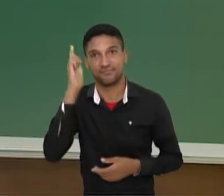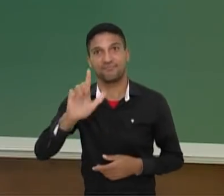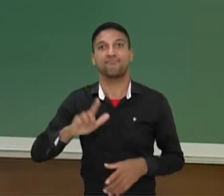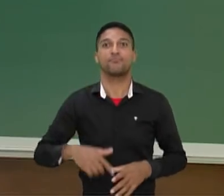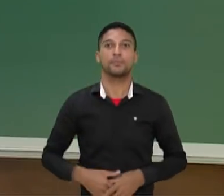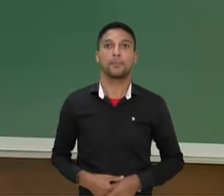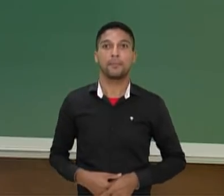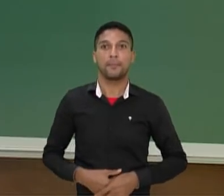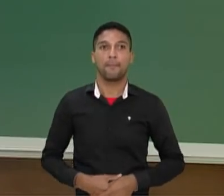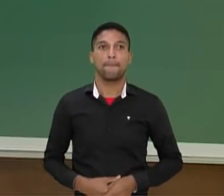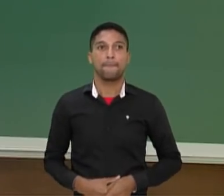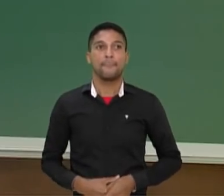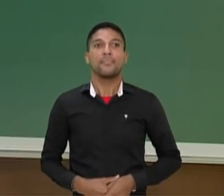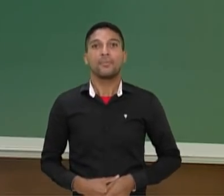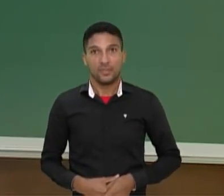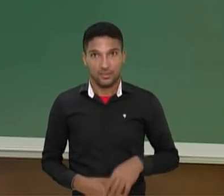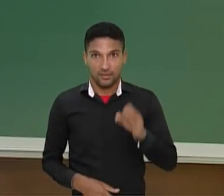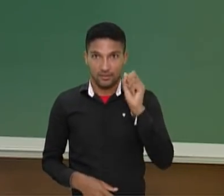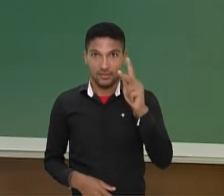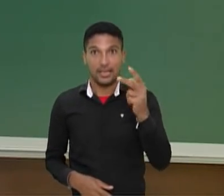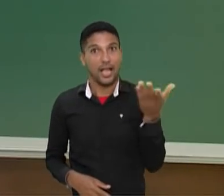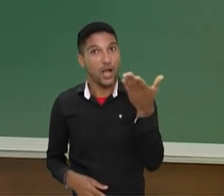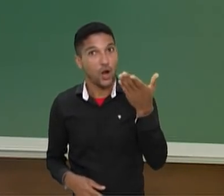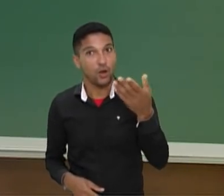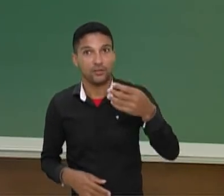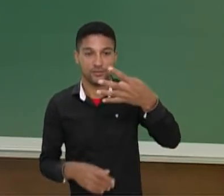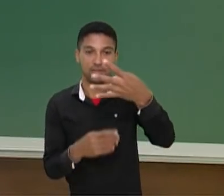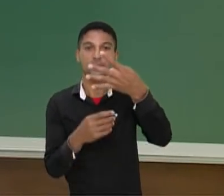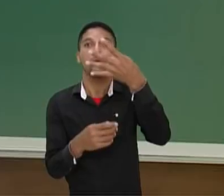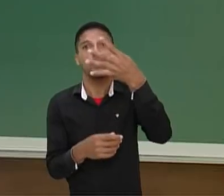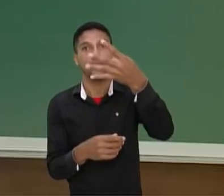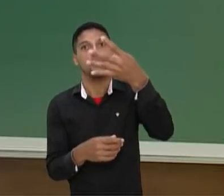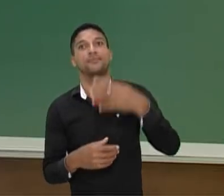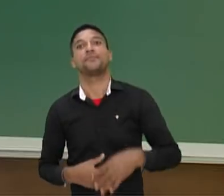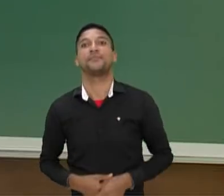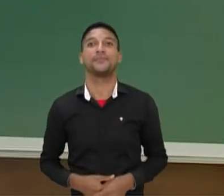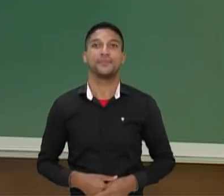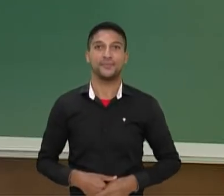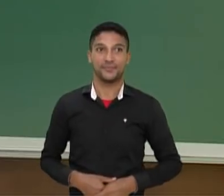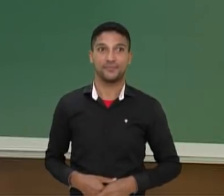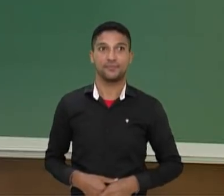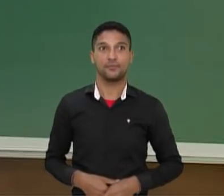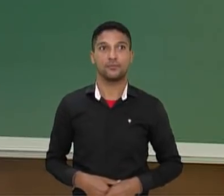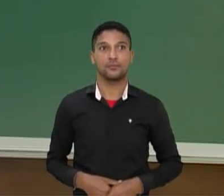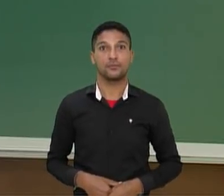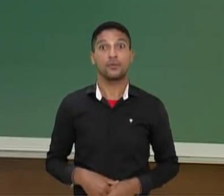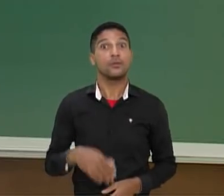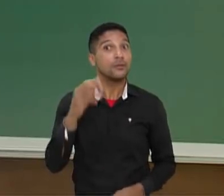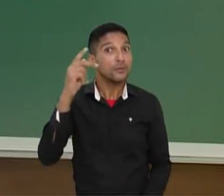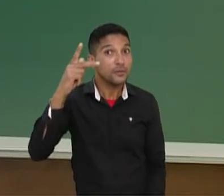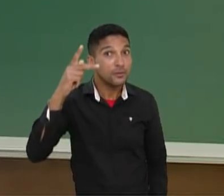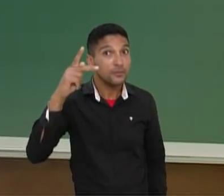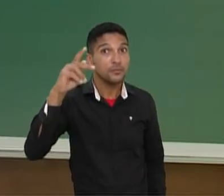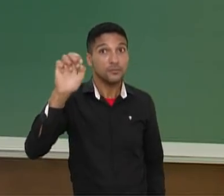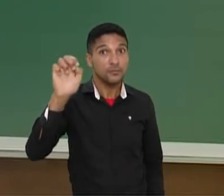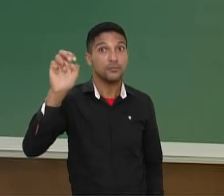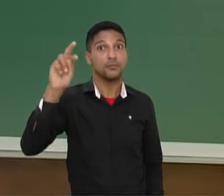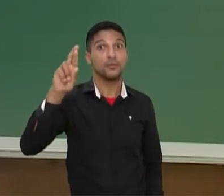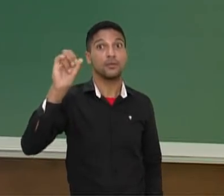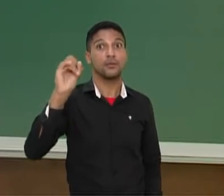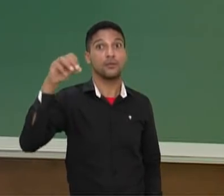Vamos para o 4 agora? Eu fiz 3, né? 4. Vamos para o 4. Sabendo-se que o perímetro de um quadrado